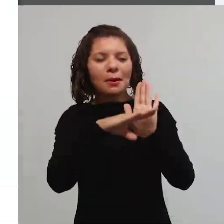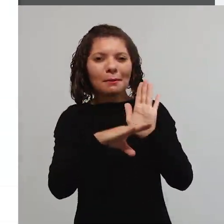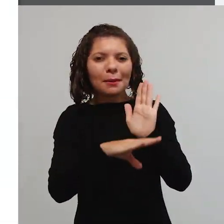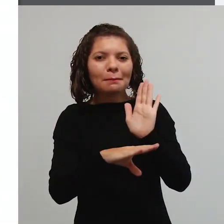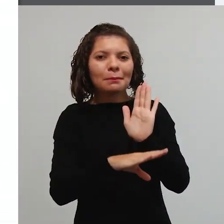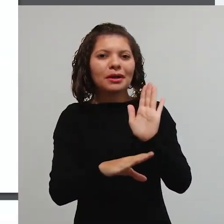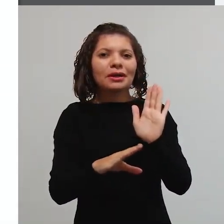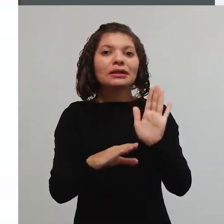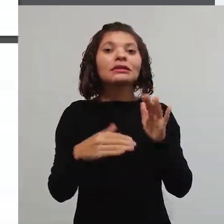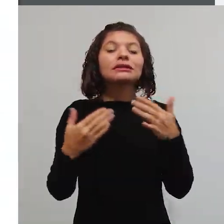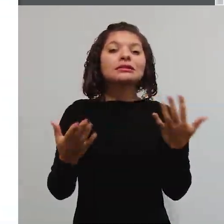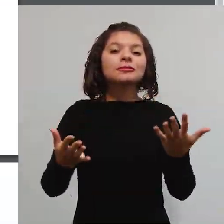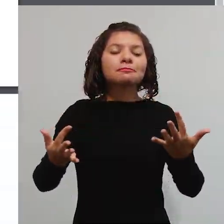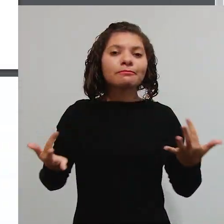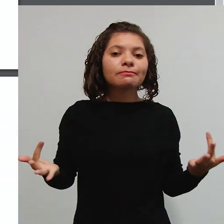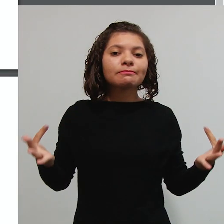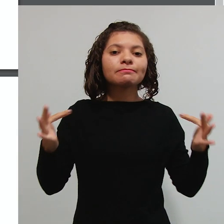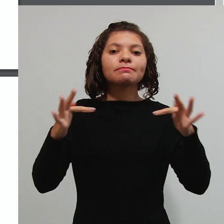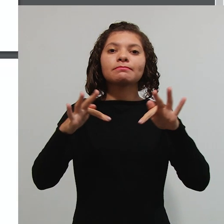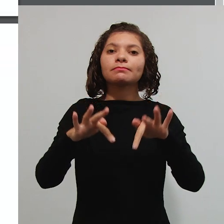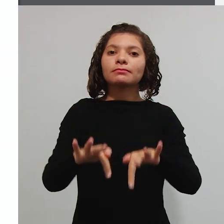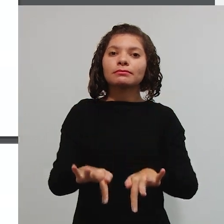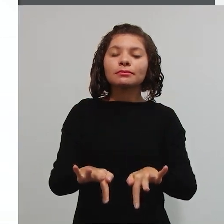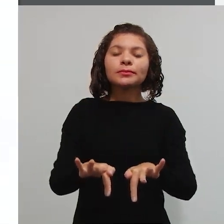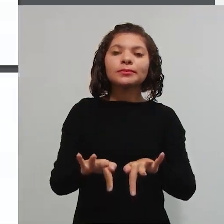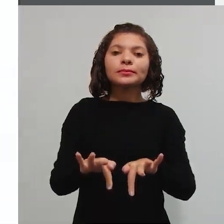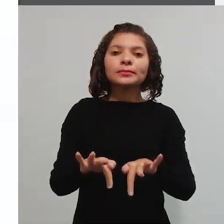ao findar